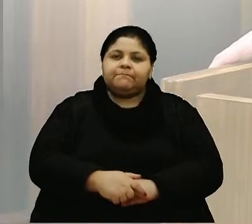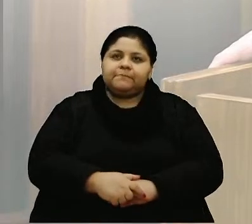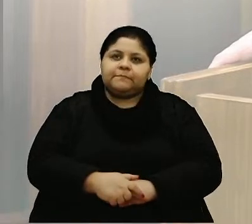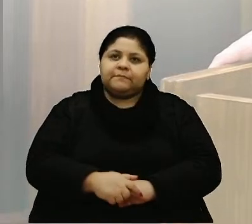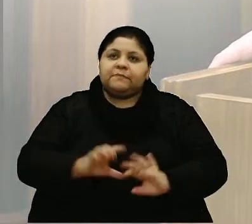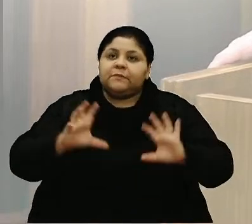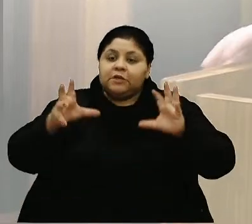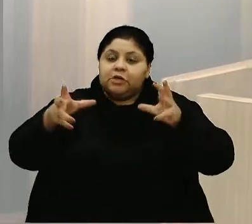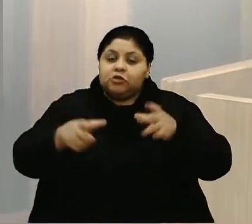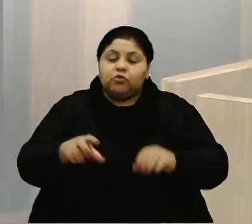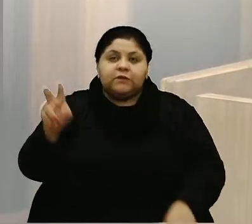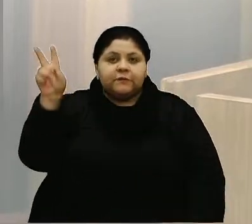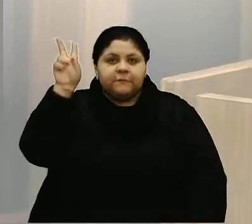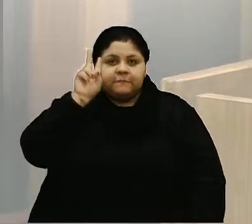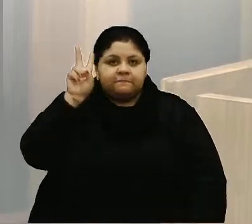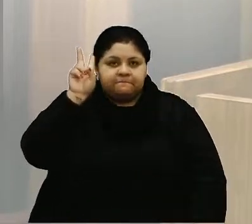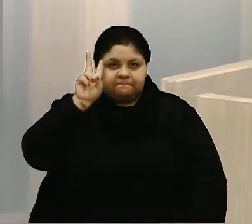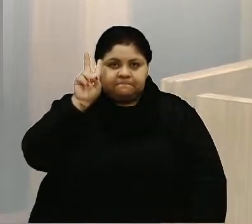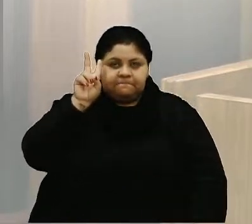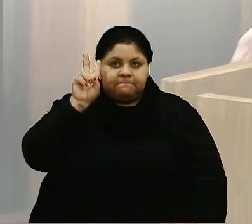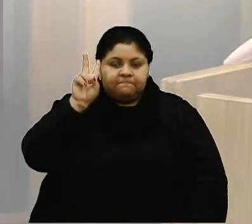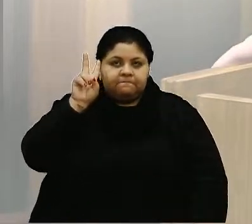Toda essa história